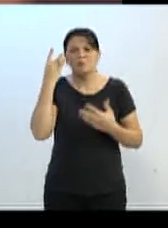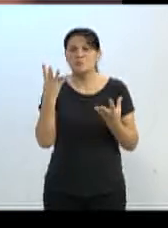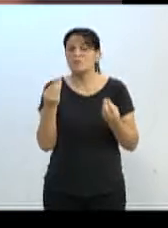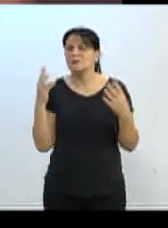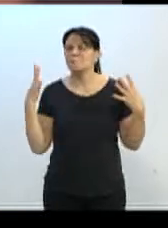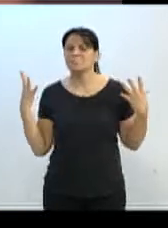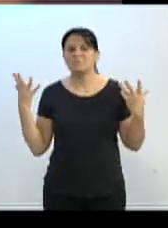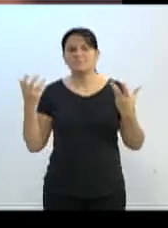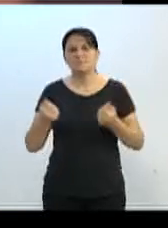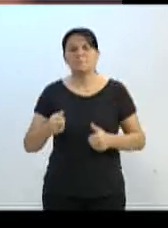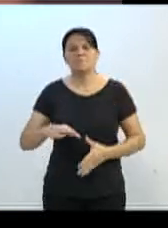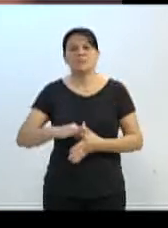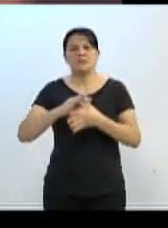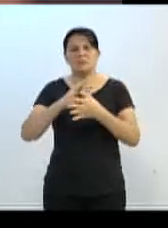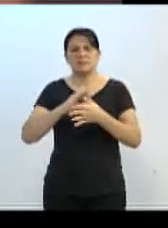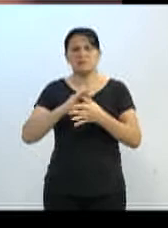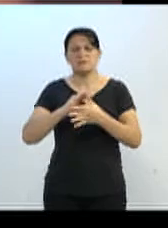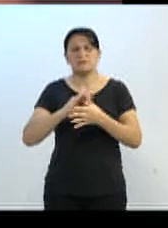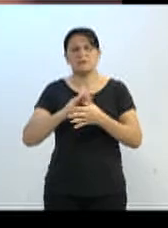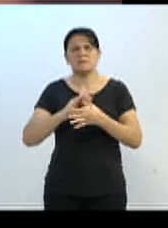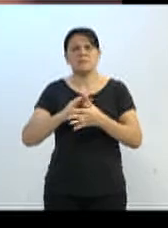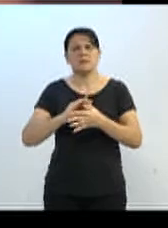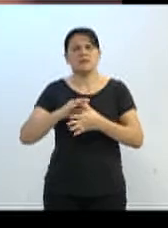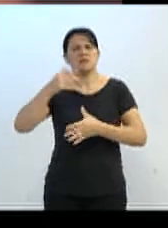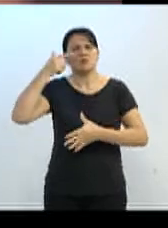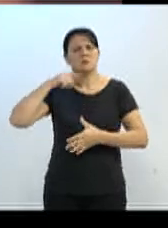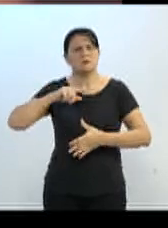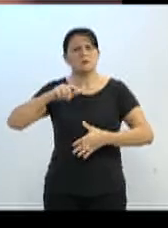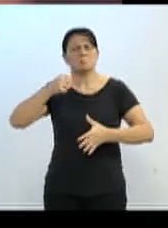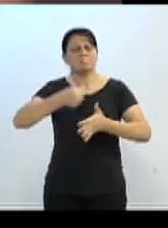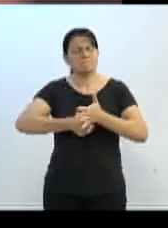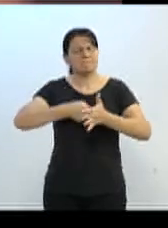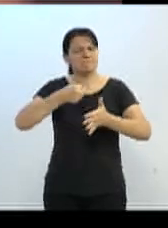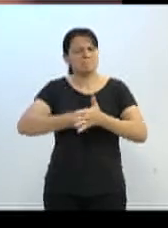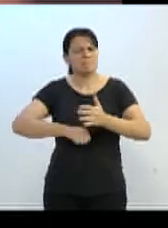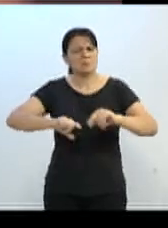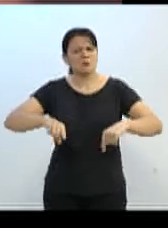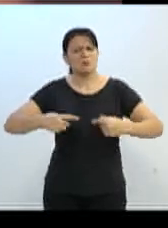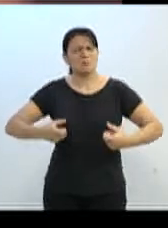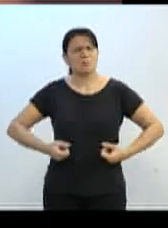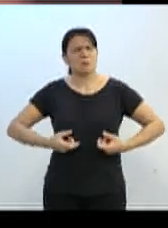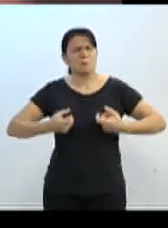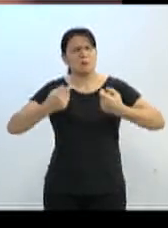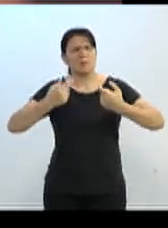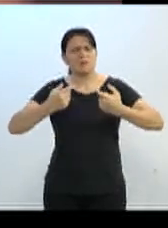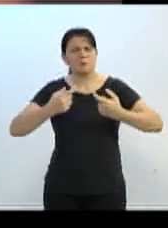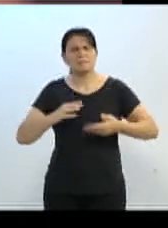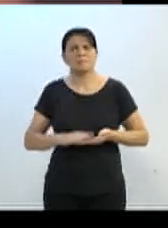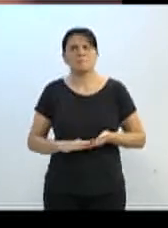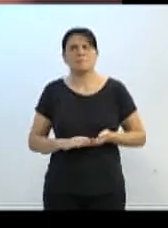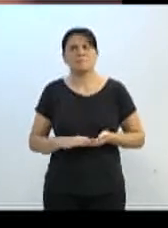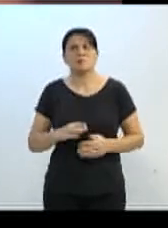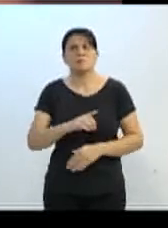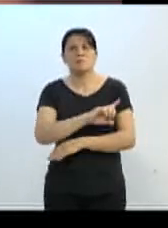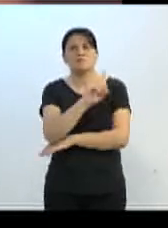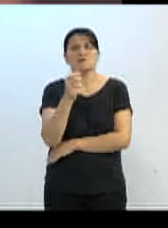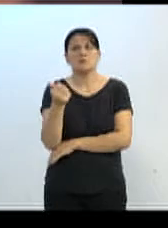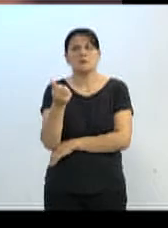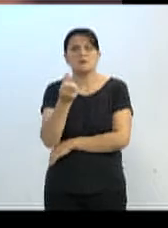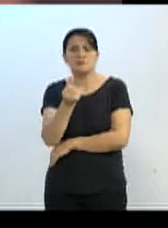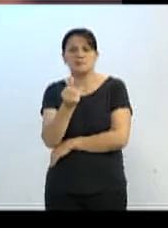depois de lutar bravamente contra o câncer ele nos deixou prematuramente nesse dia 16